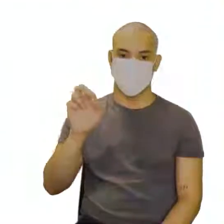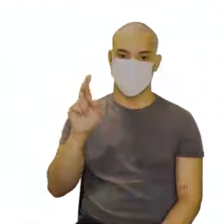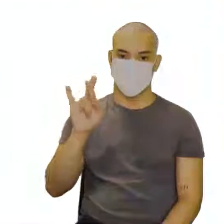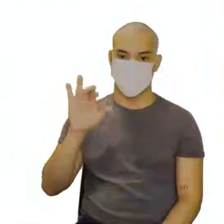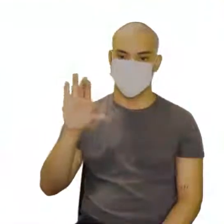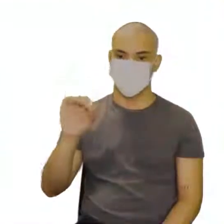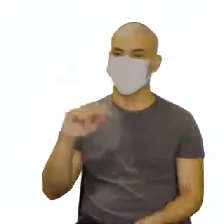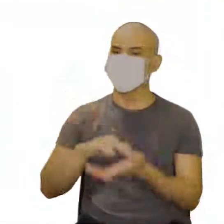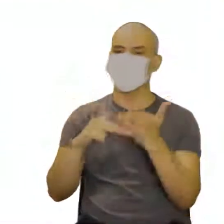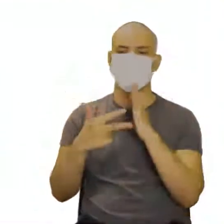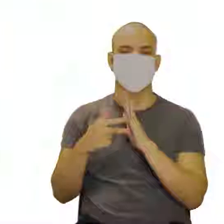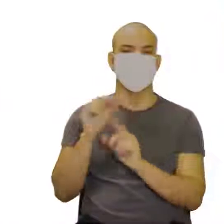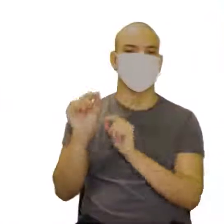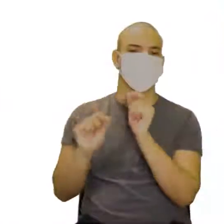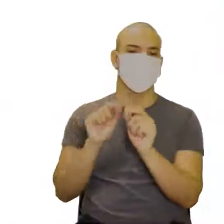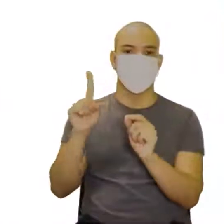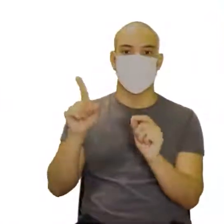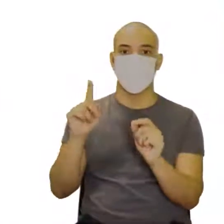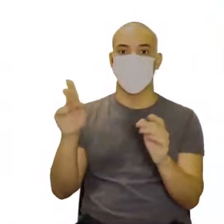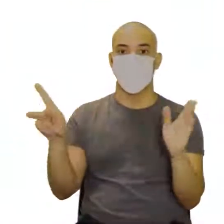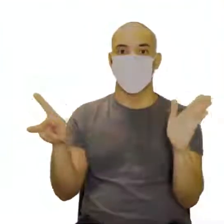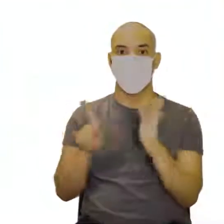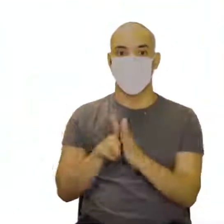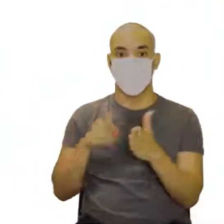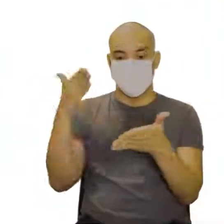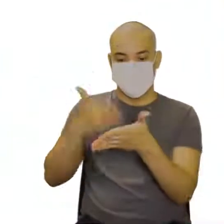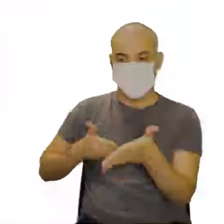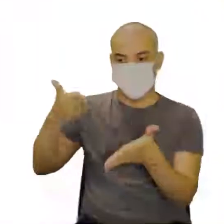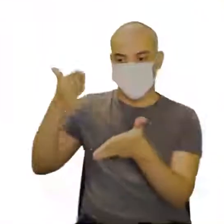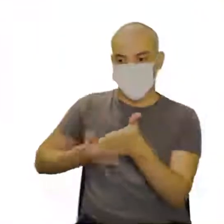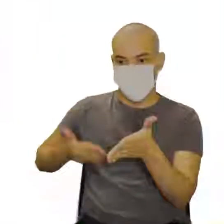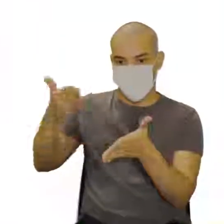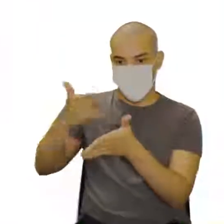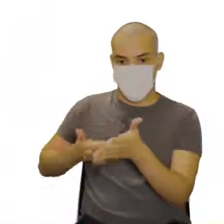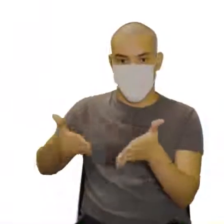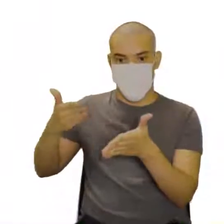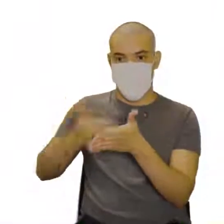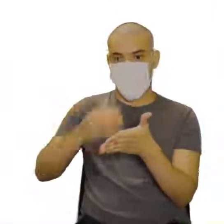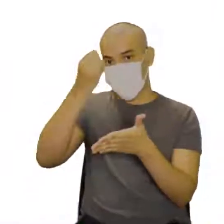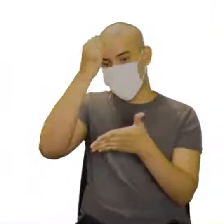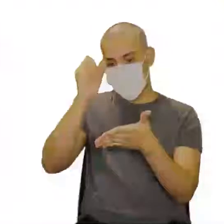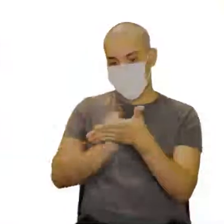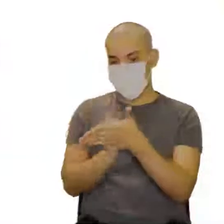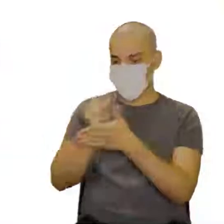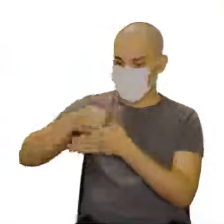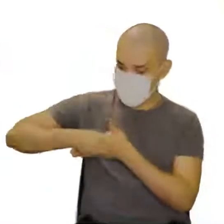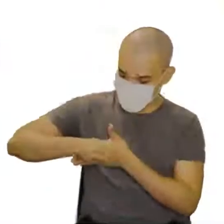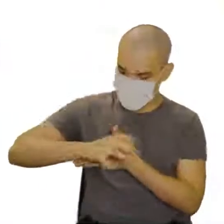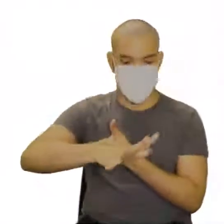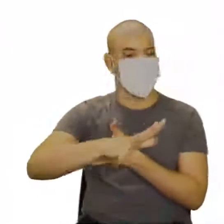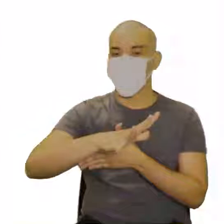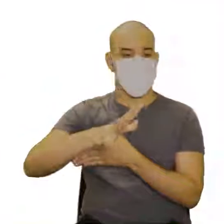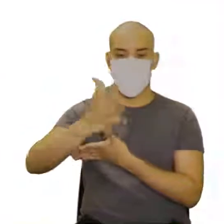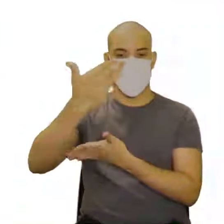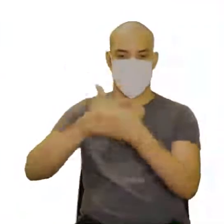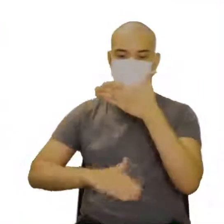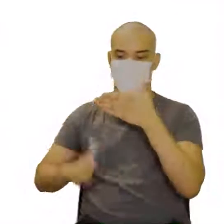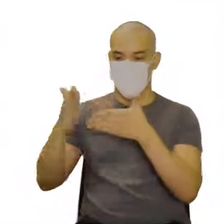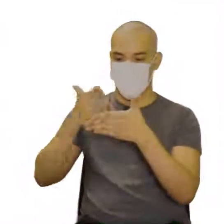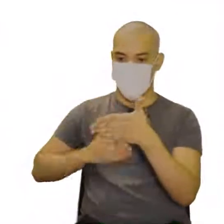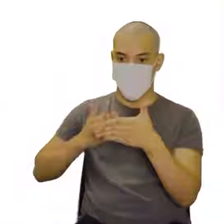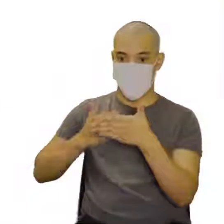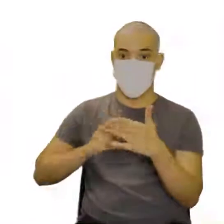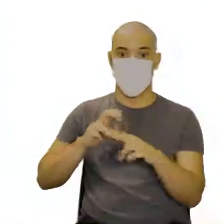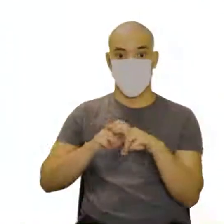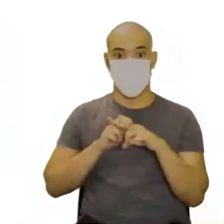ou seja, um isolante elétrico que impede a transferência direta de cargas entre elas. Então, se